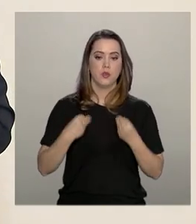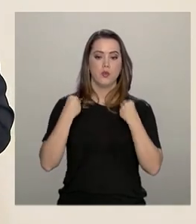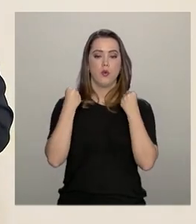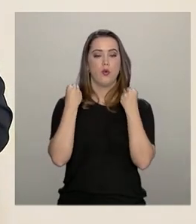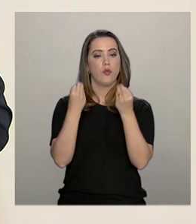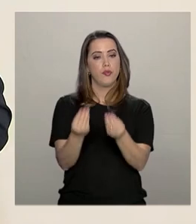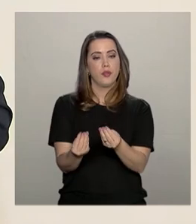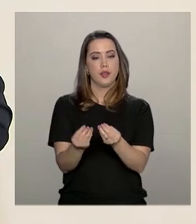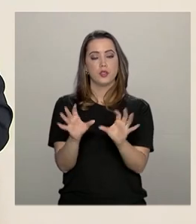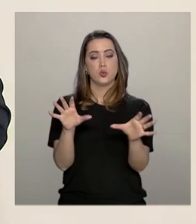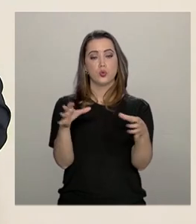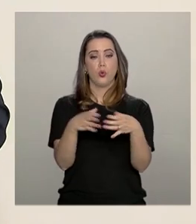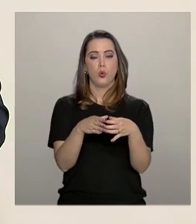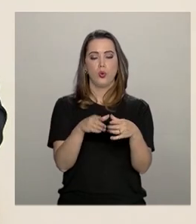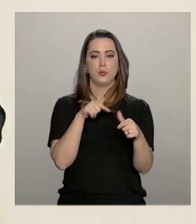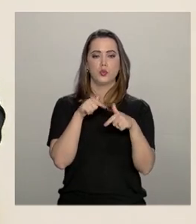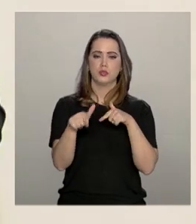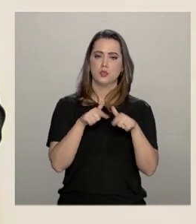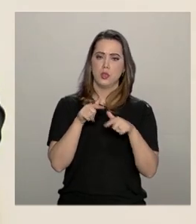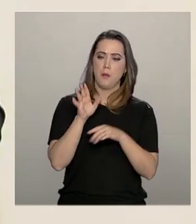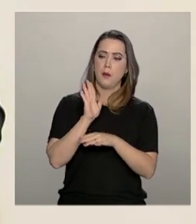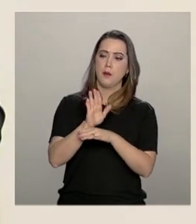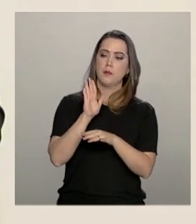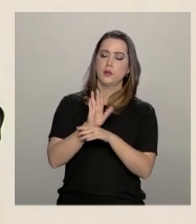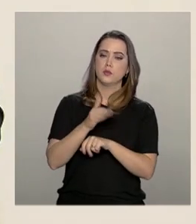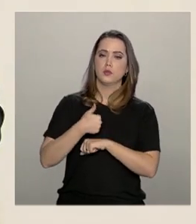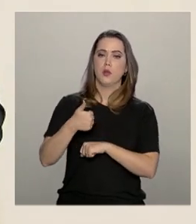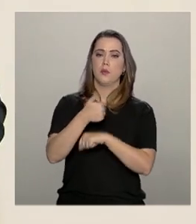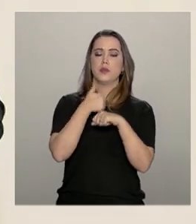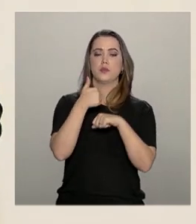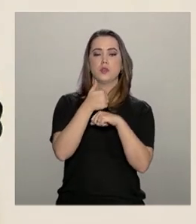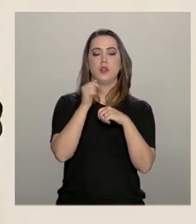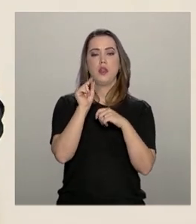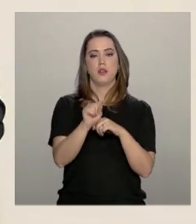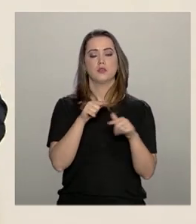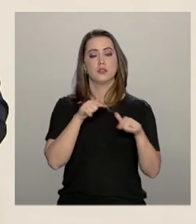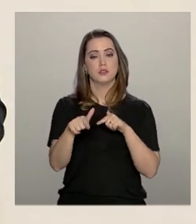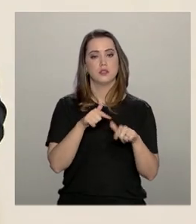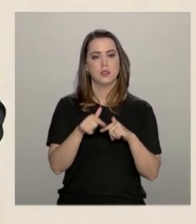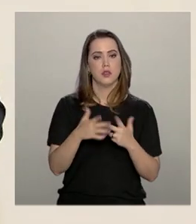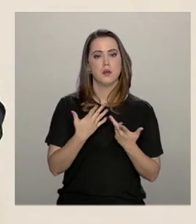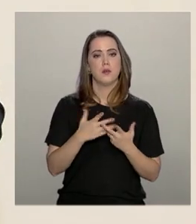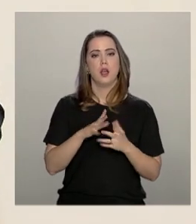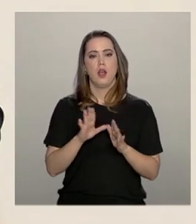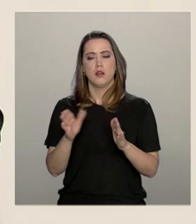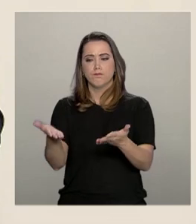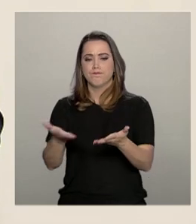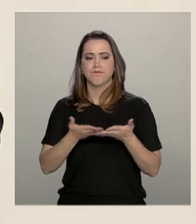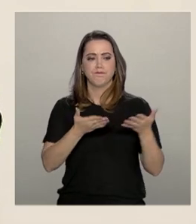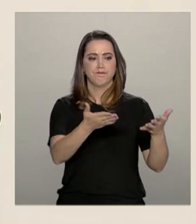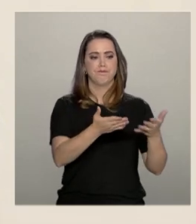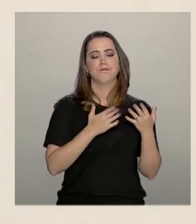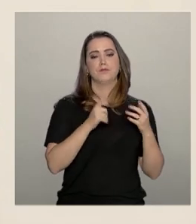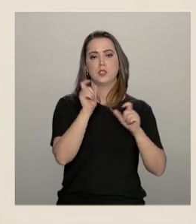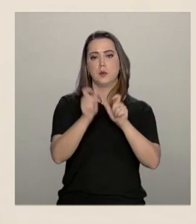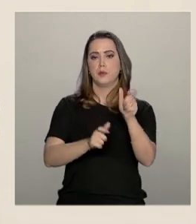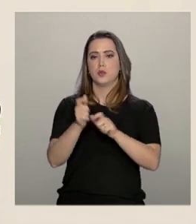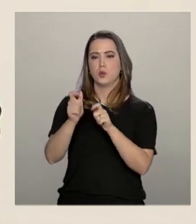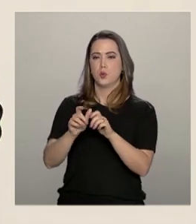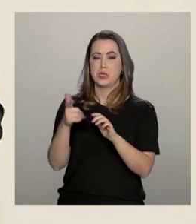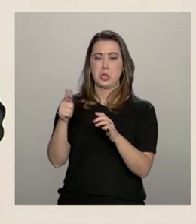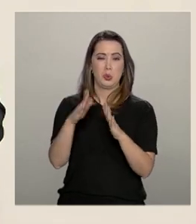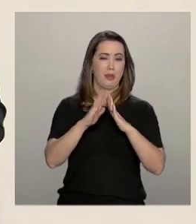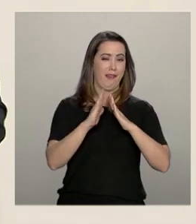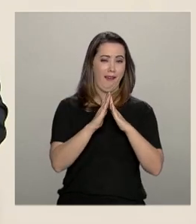Fornecimento de equipe para apoiar profissionais em Brumadinho que trabalham abrigando pessoas desalojadas